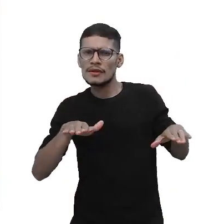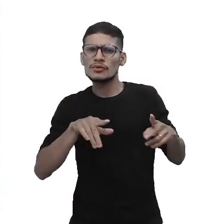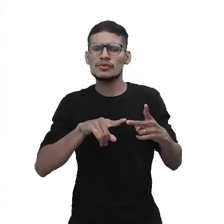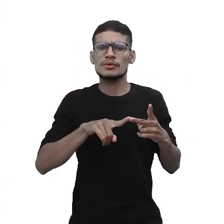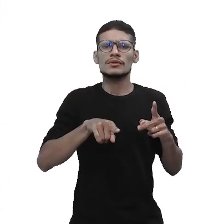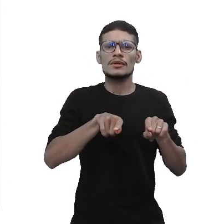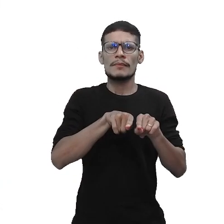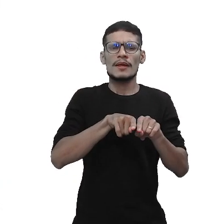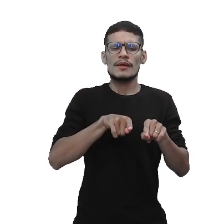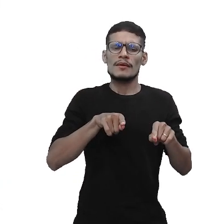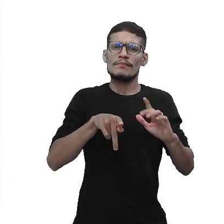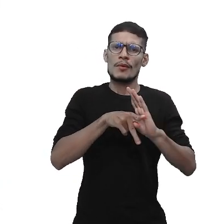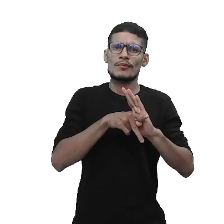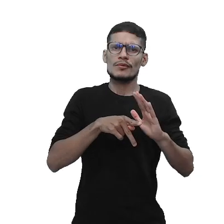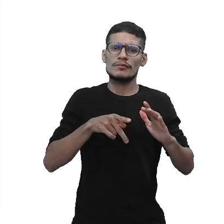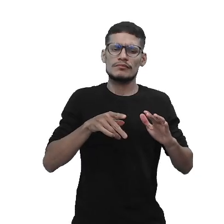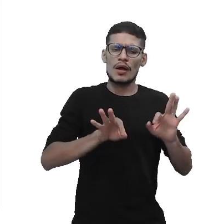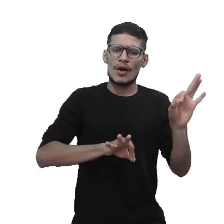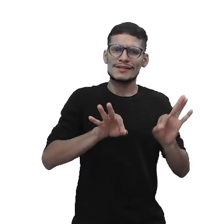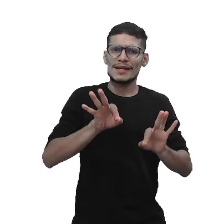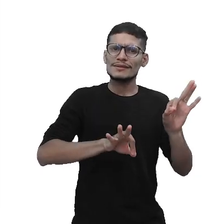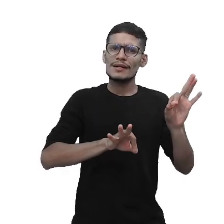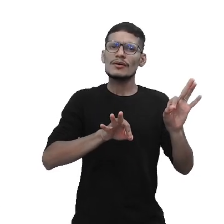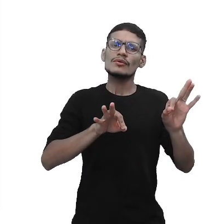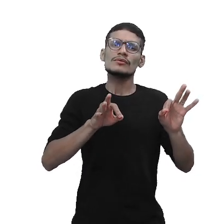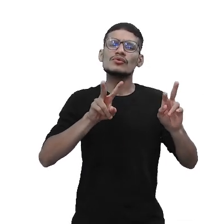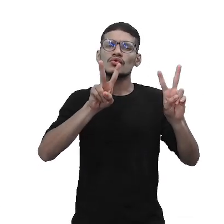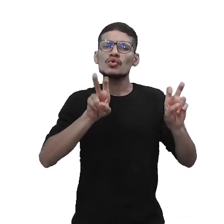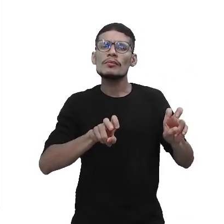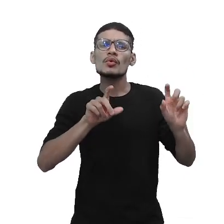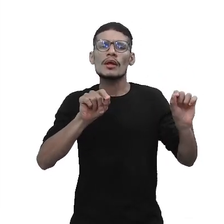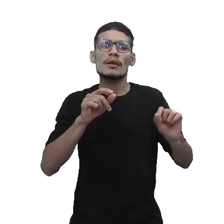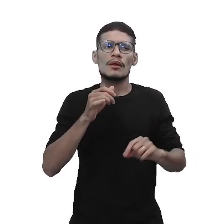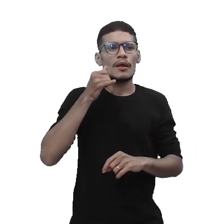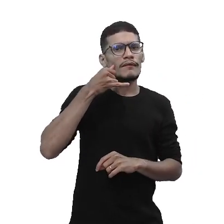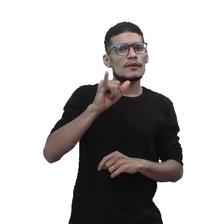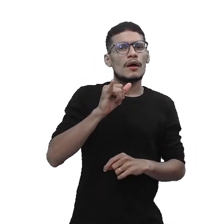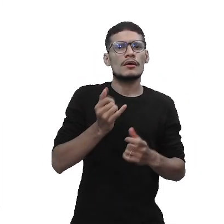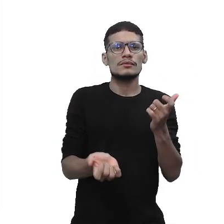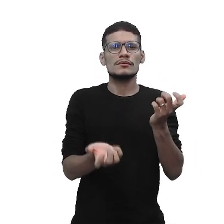marcações, como a gente vê para a questão dos equipamentos de prevenção e combate a incêndio,